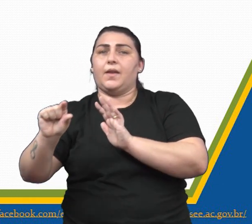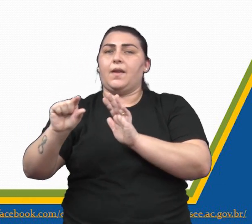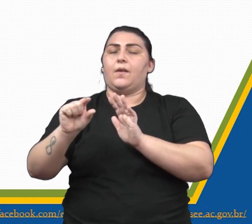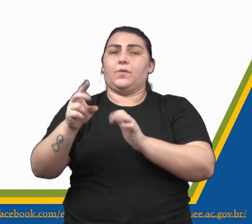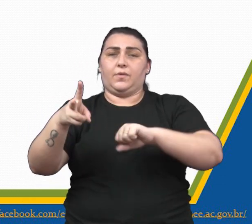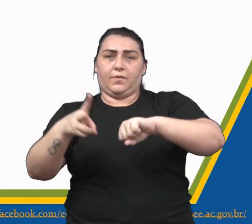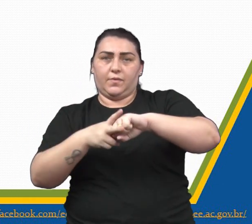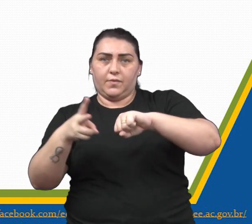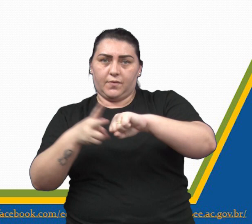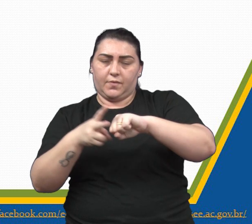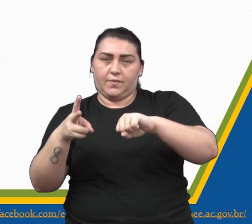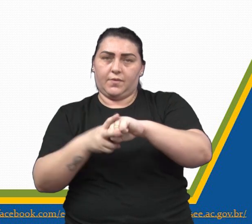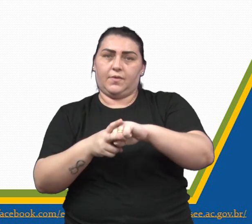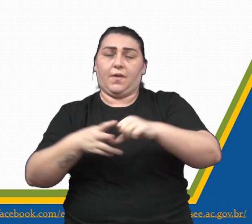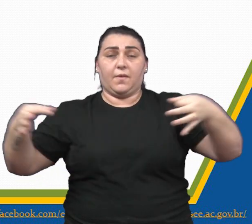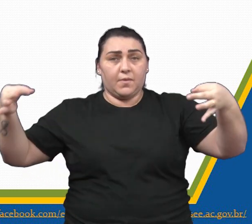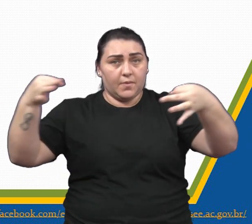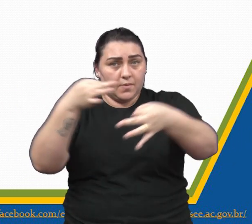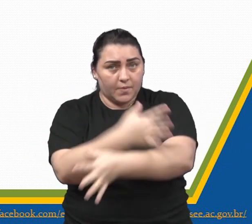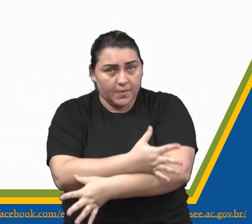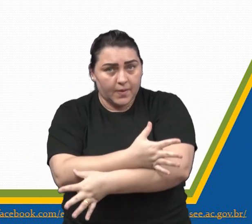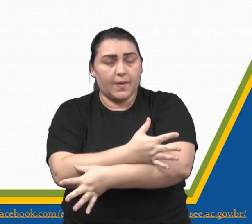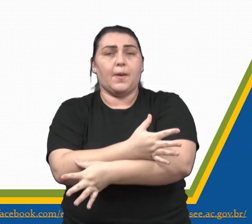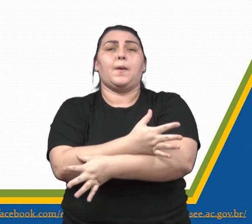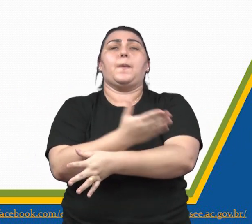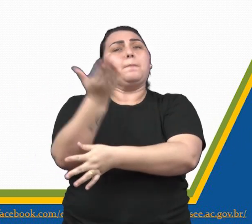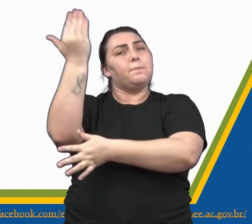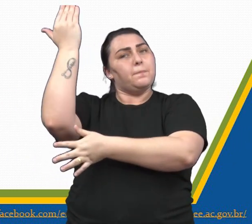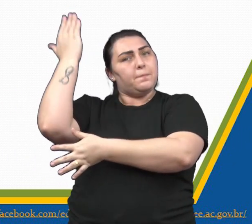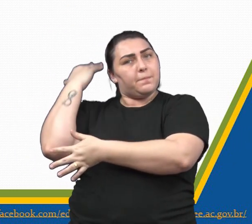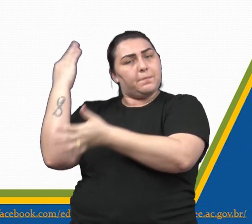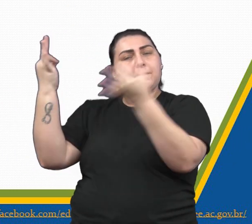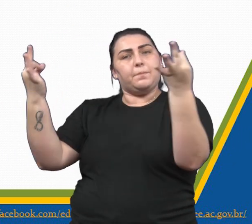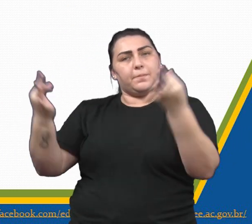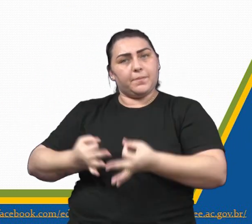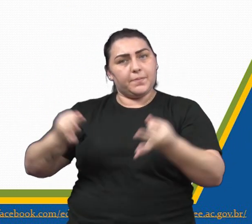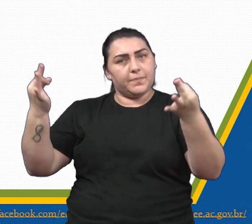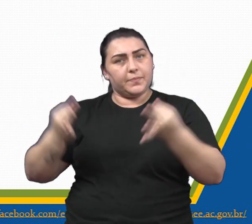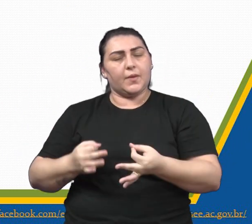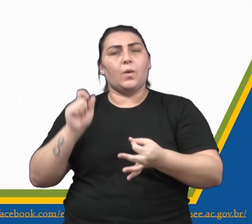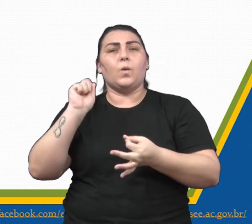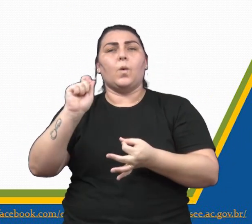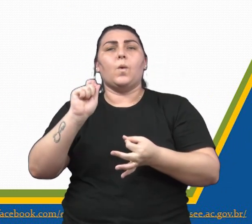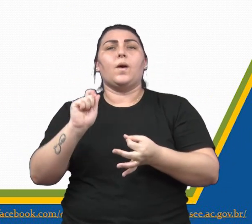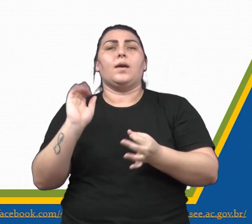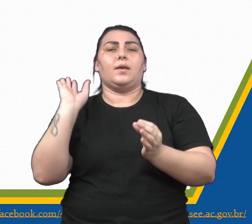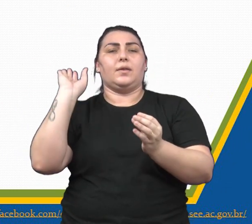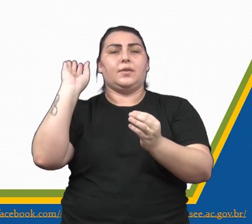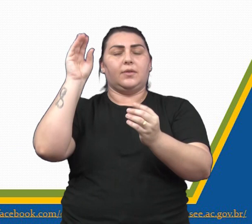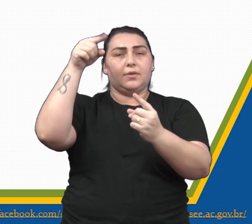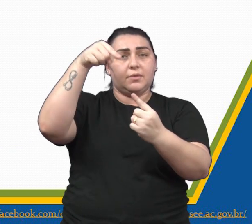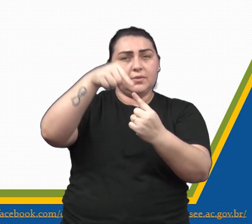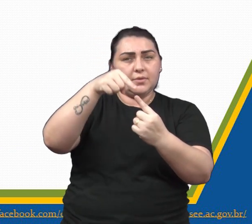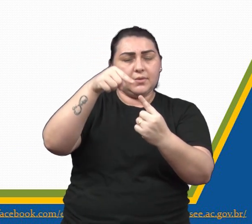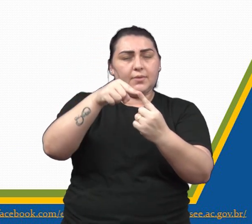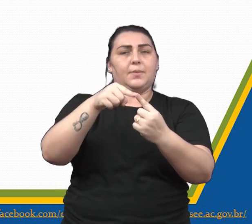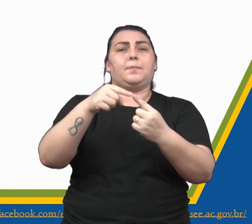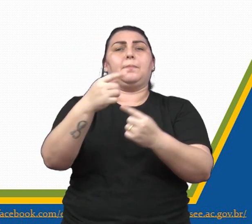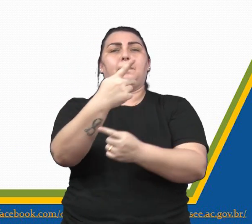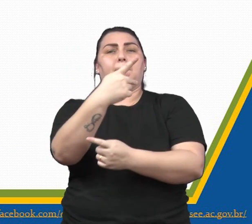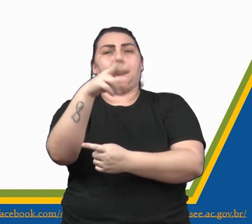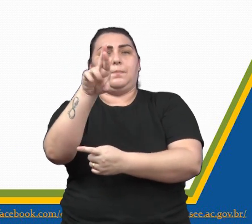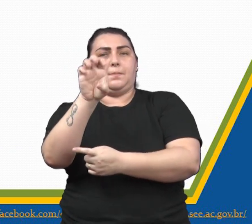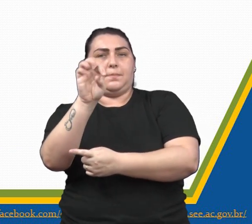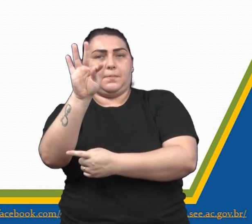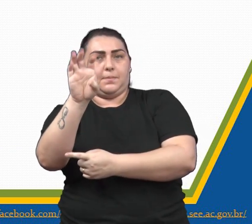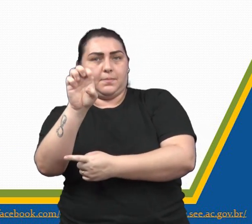verbos em ações concluídas, pretérito perfeito, e ações que indicam um passado habitual, pretérito